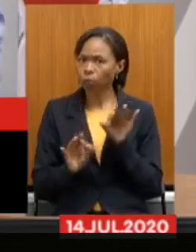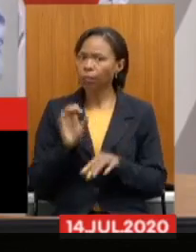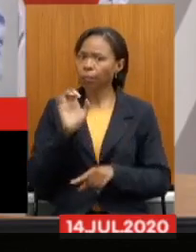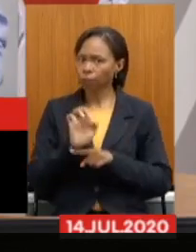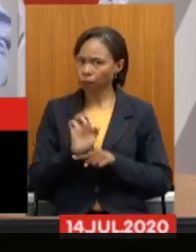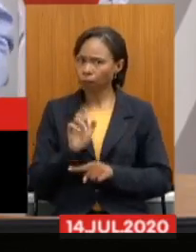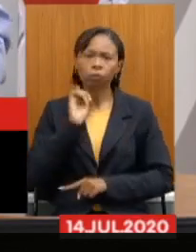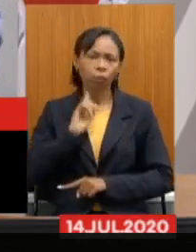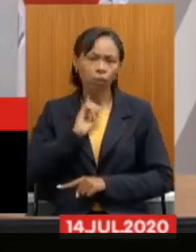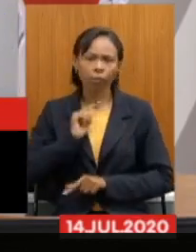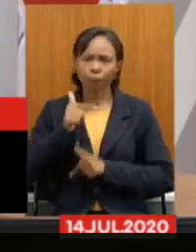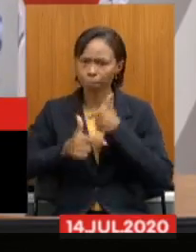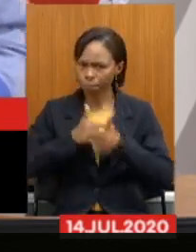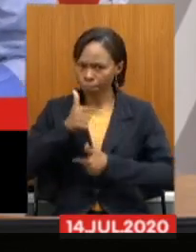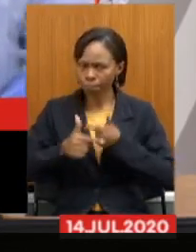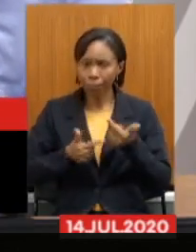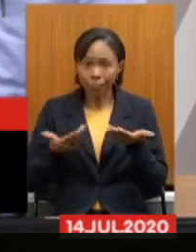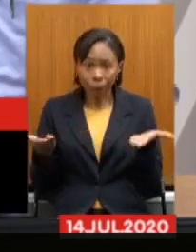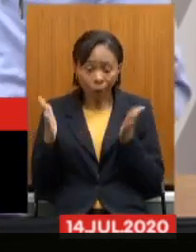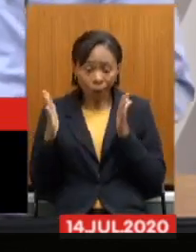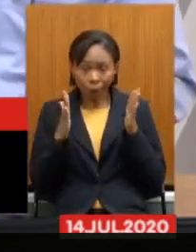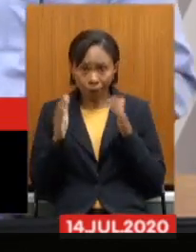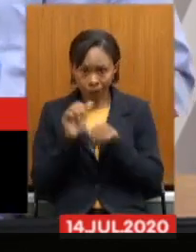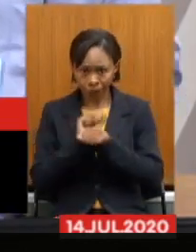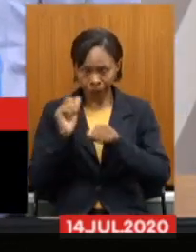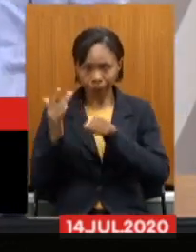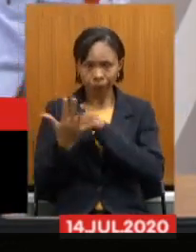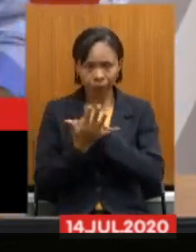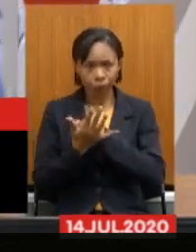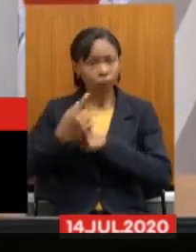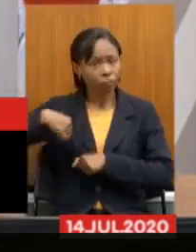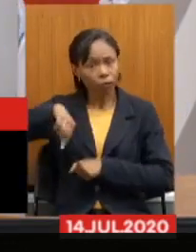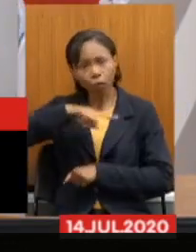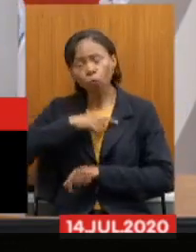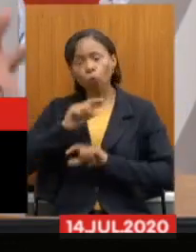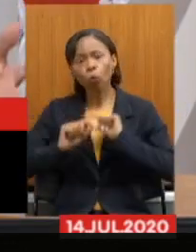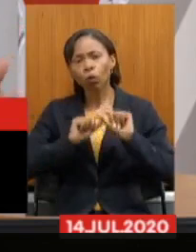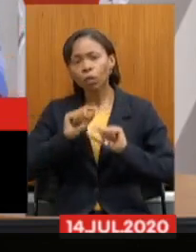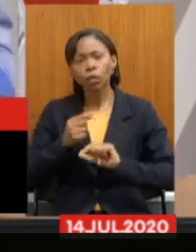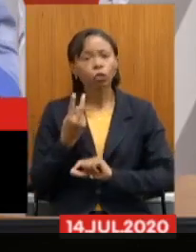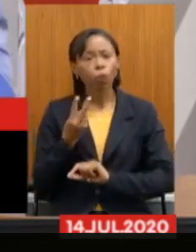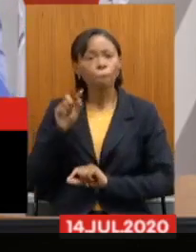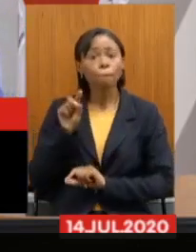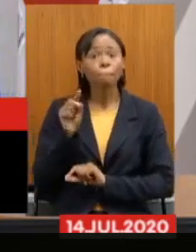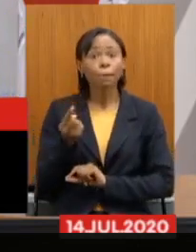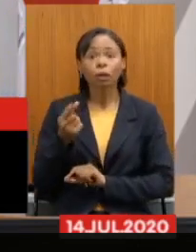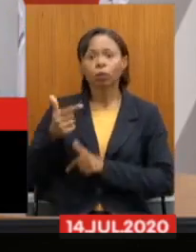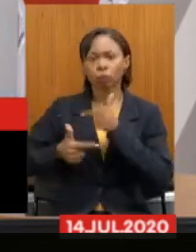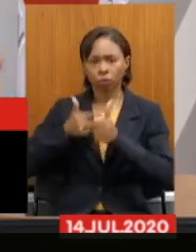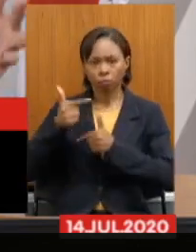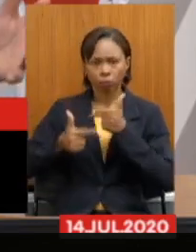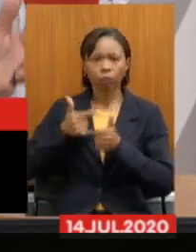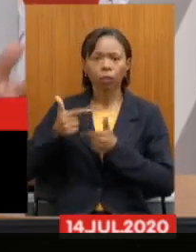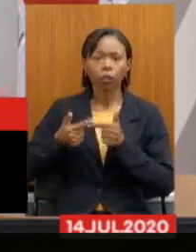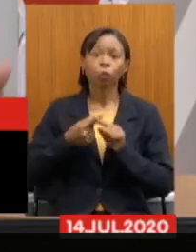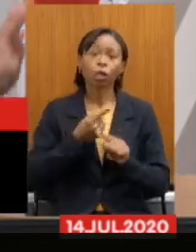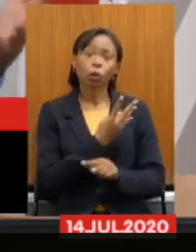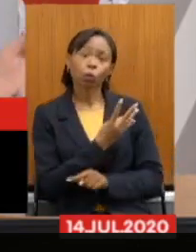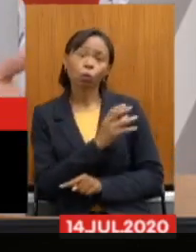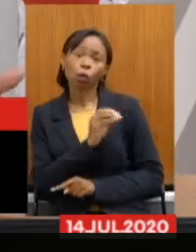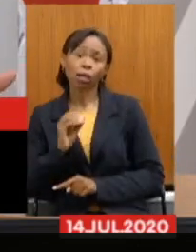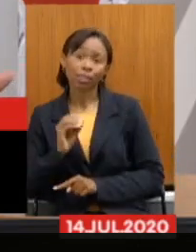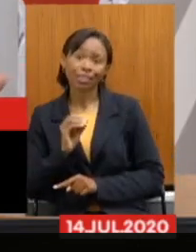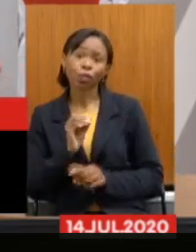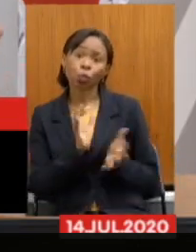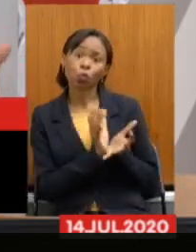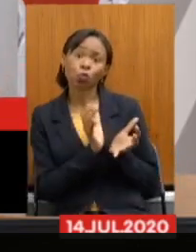atividade. E agora, em época de pandemia, nós estamos apenas com 2 mil em atividade, porque 400 estão no grupo de